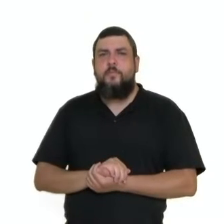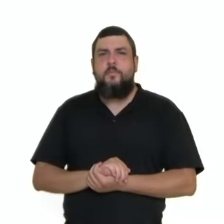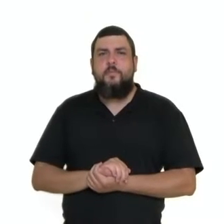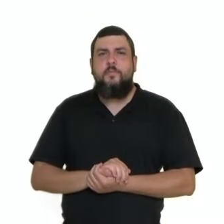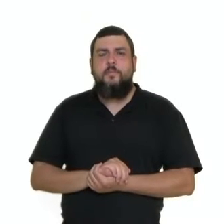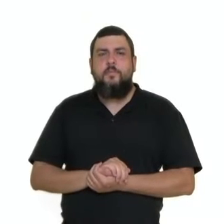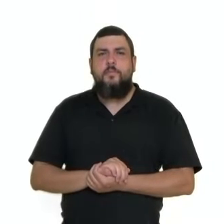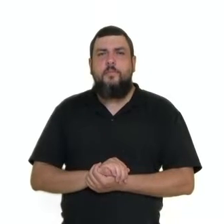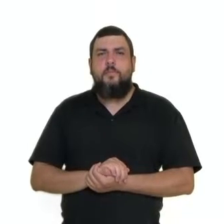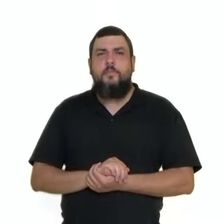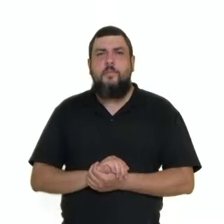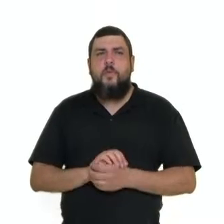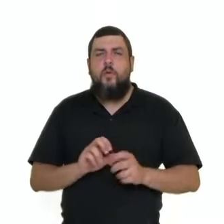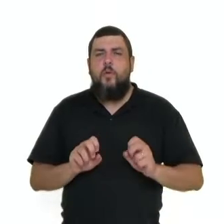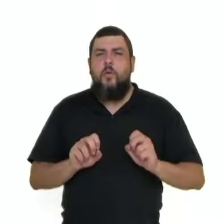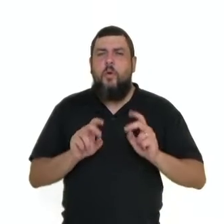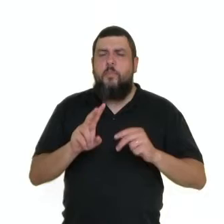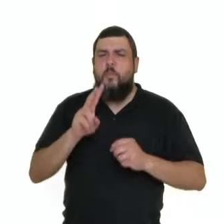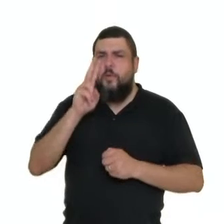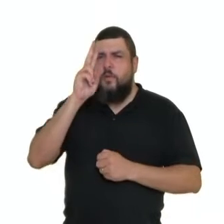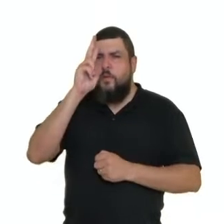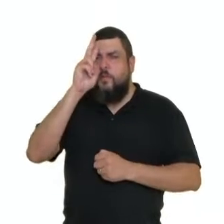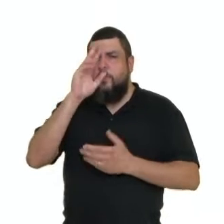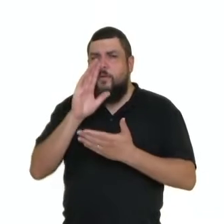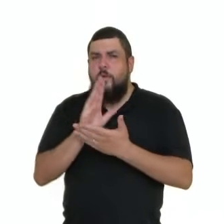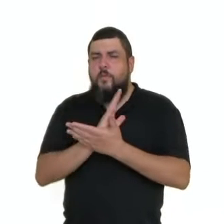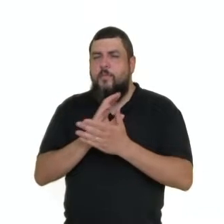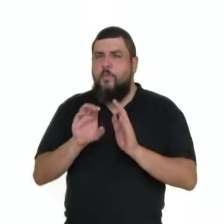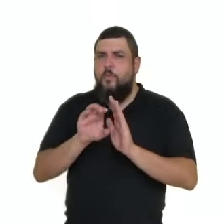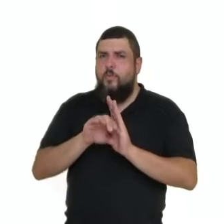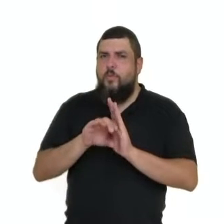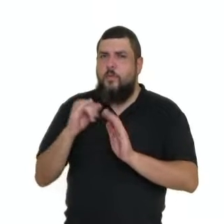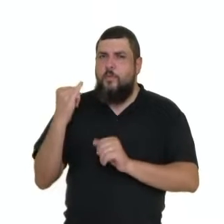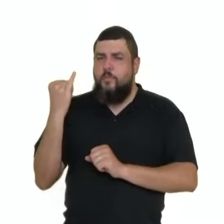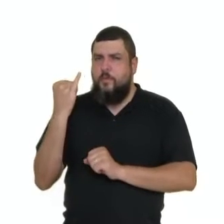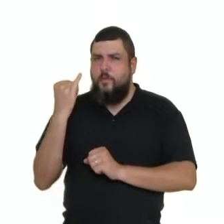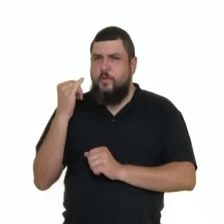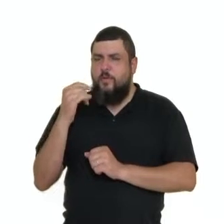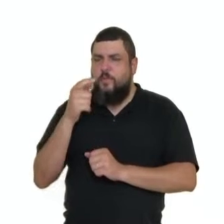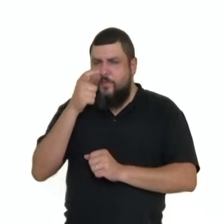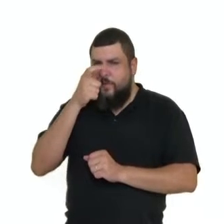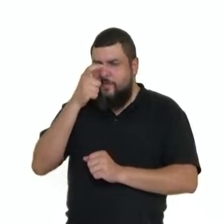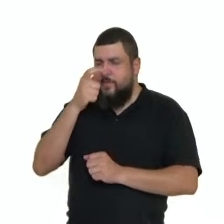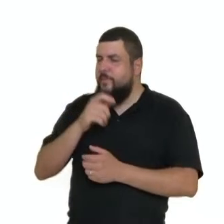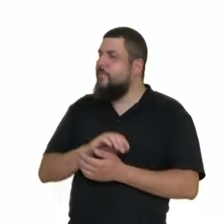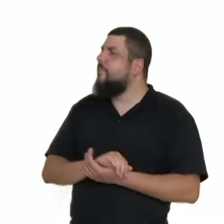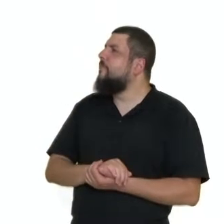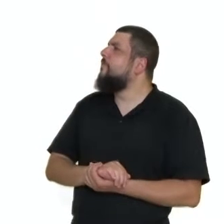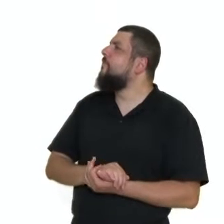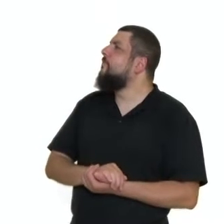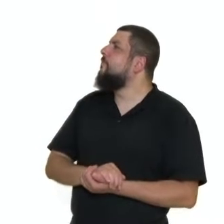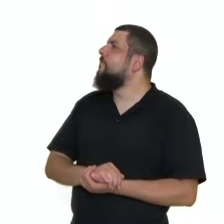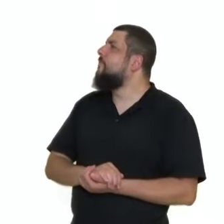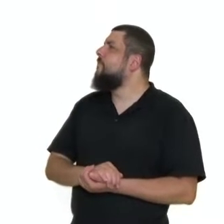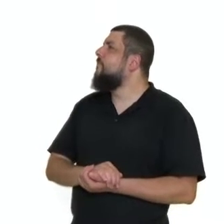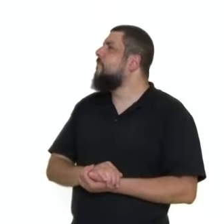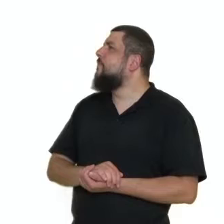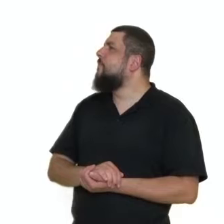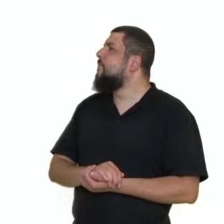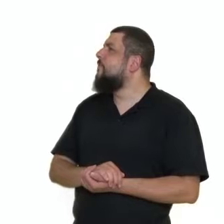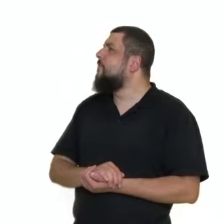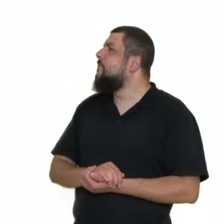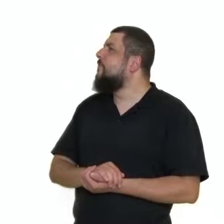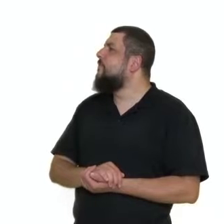lembrando alguns conceitos importantes. Sais inorgânicos. Os sais inorgânicos são compostos iônicos que